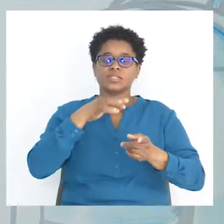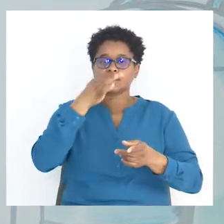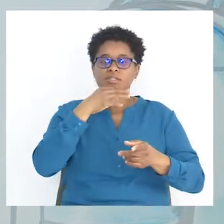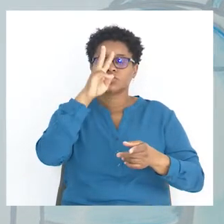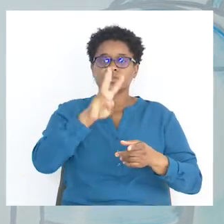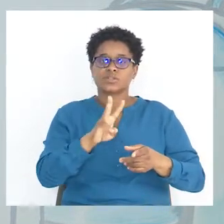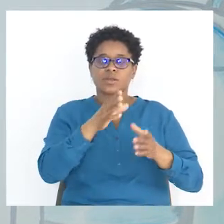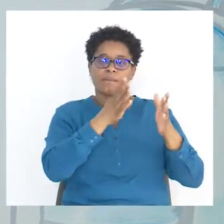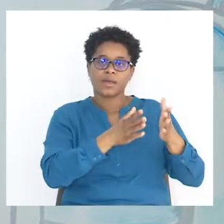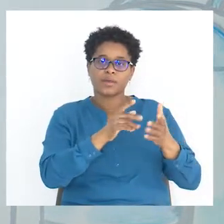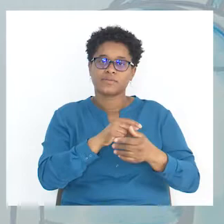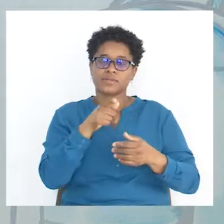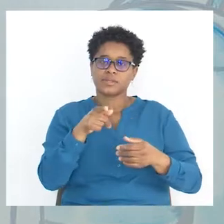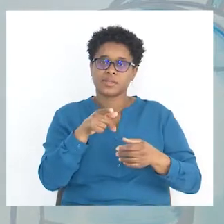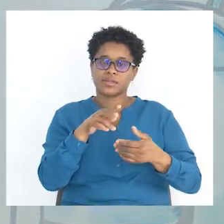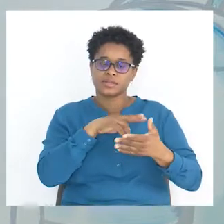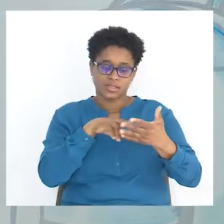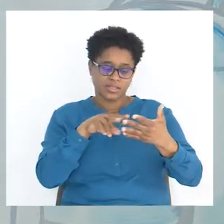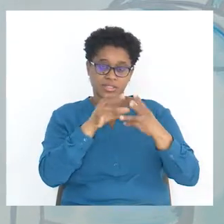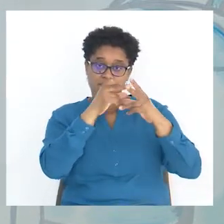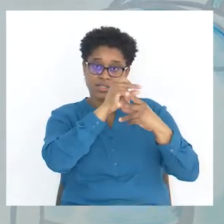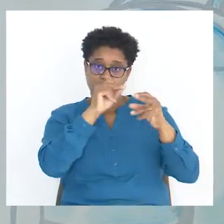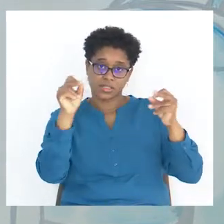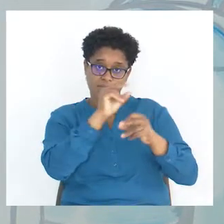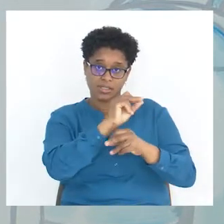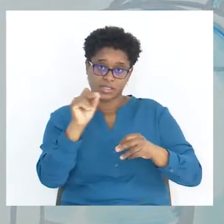que diz o terceiro parágrafo ainda dessas linhas de...